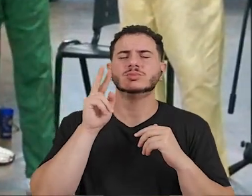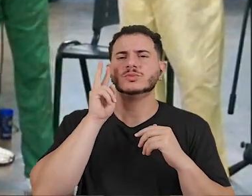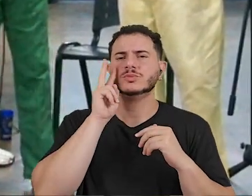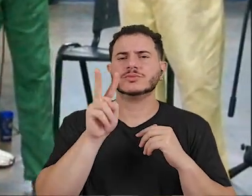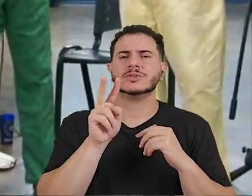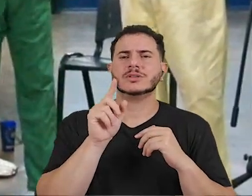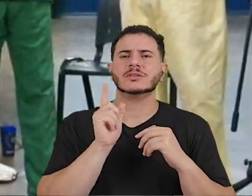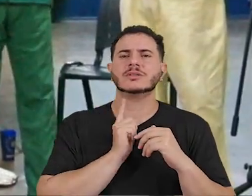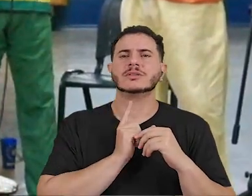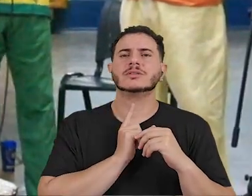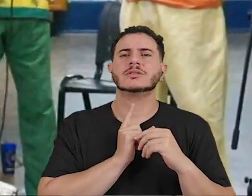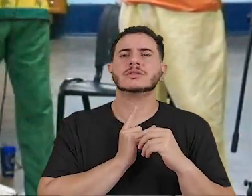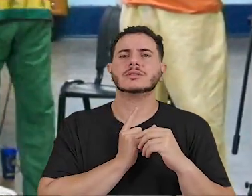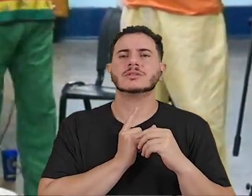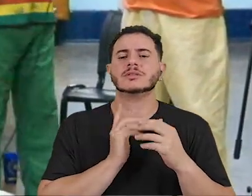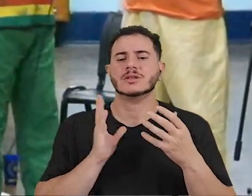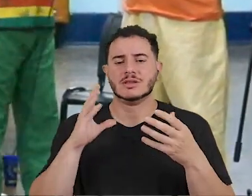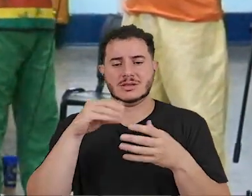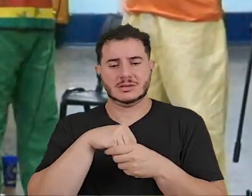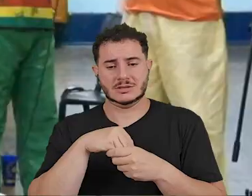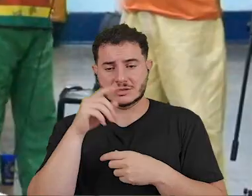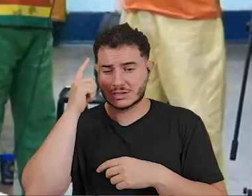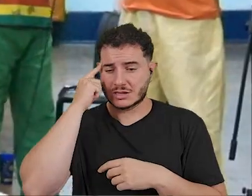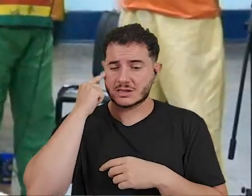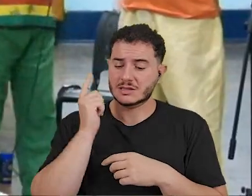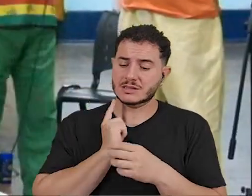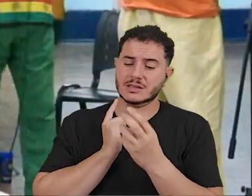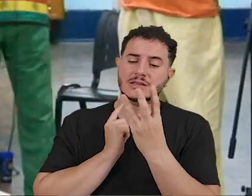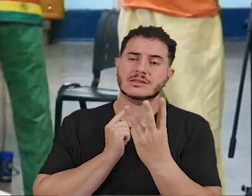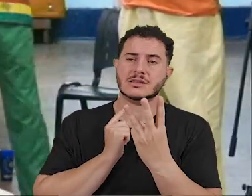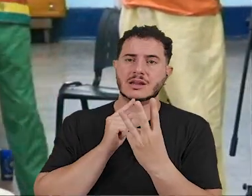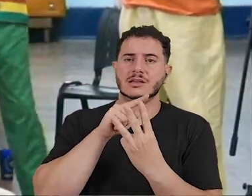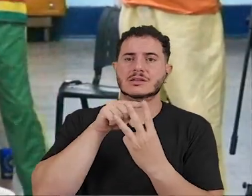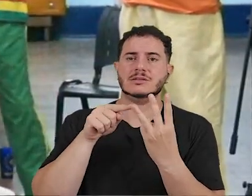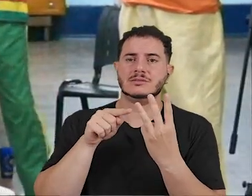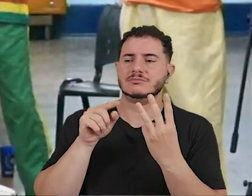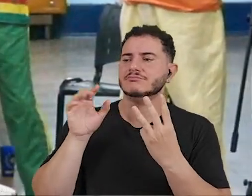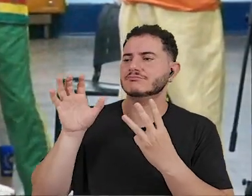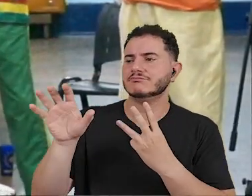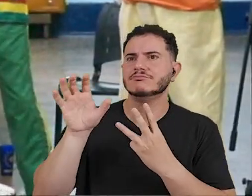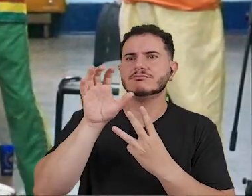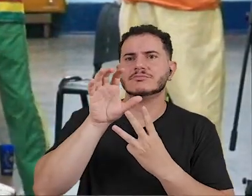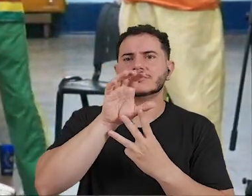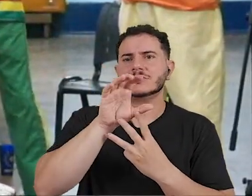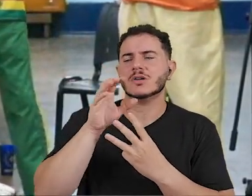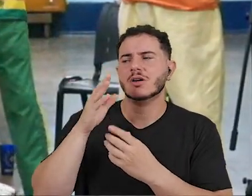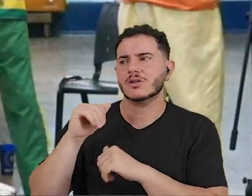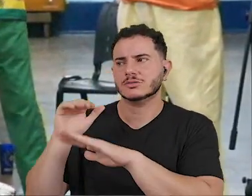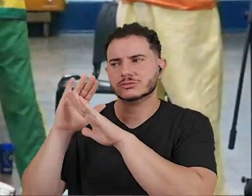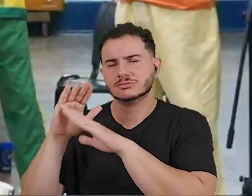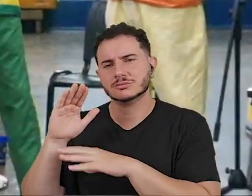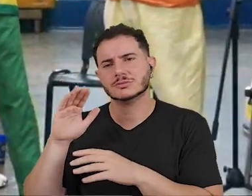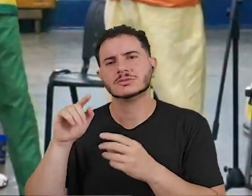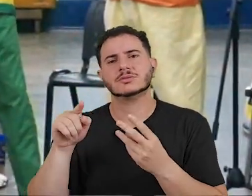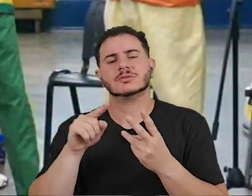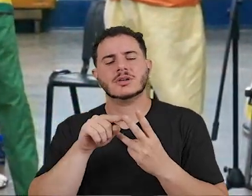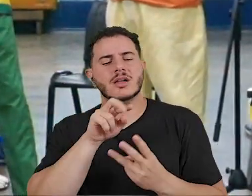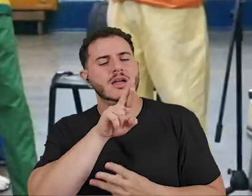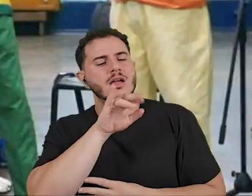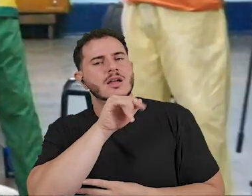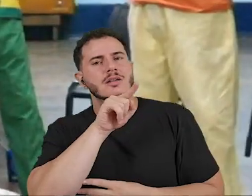nação. Nação da Oxalá, Raiz de África, Estrela Brilhante, Rochedo de